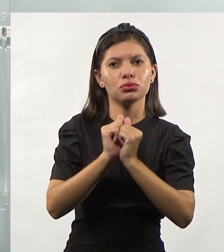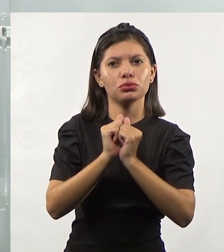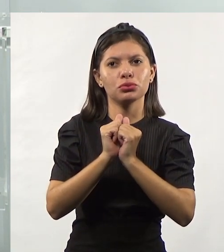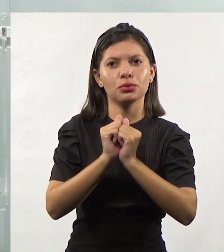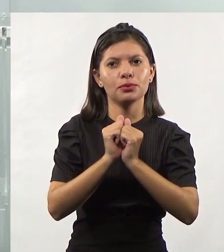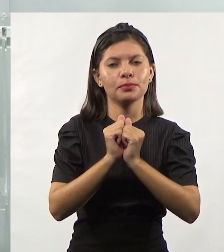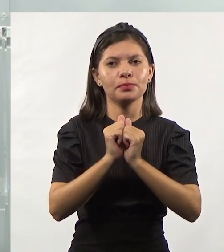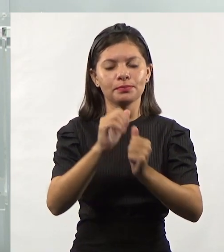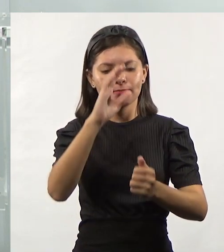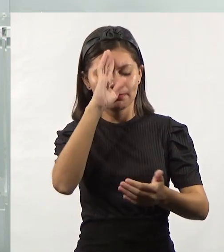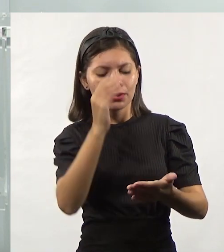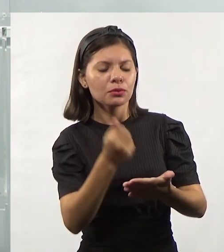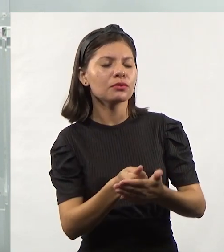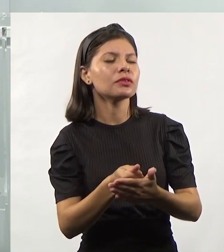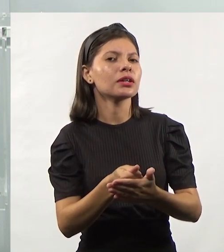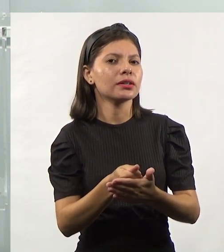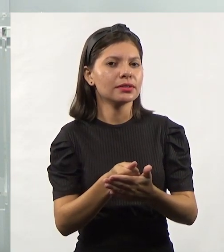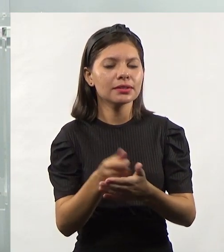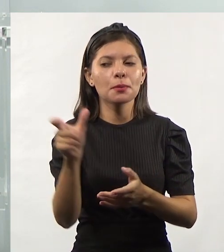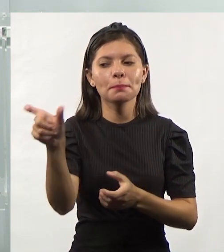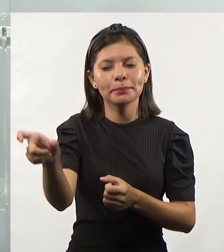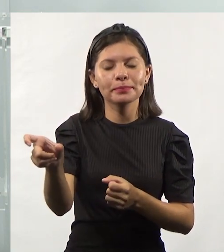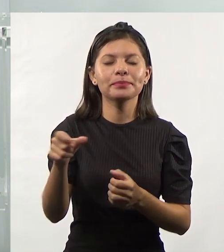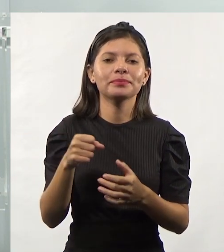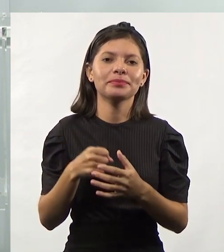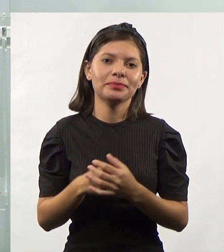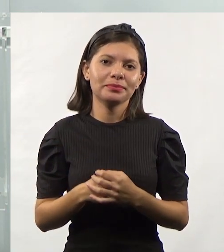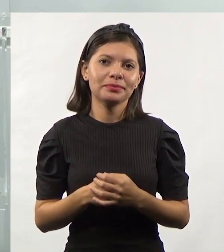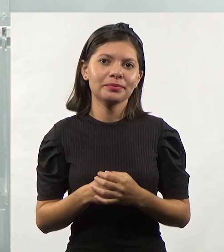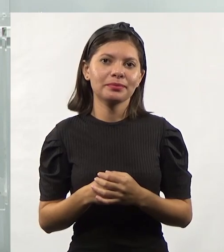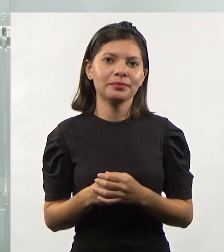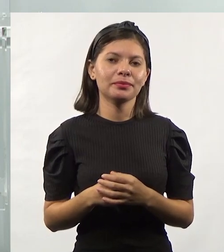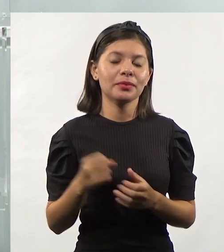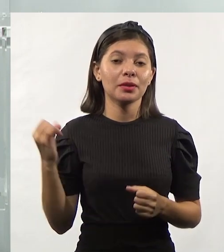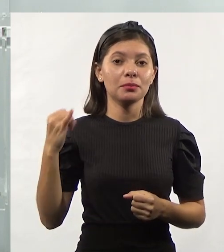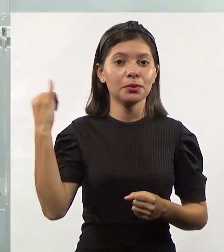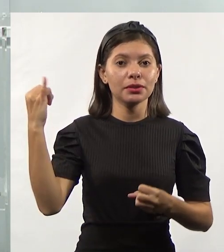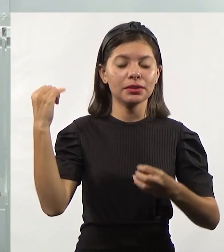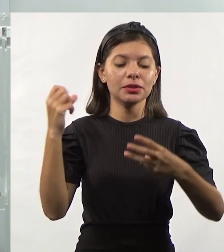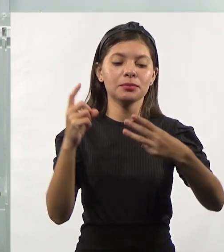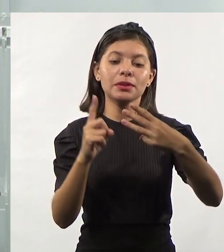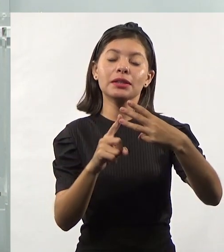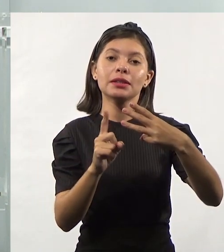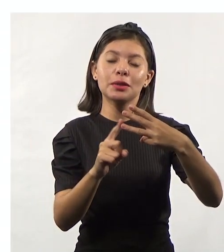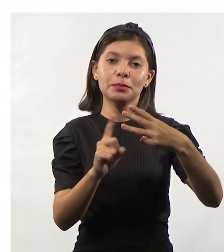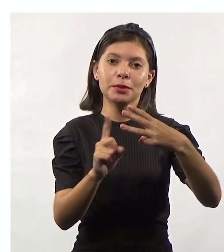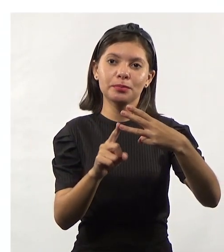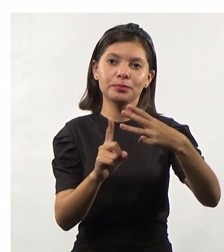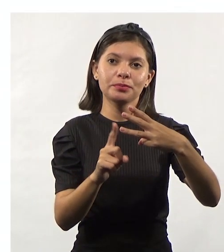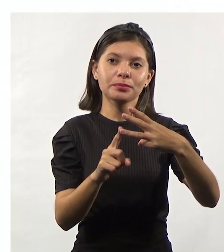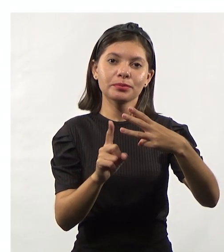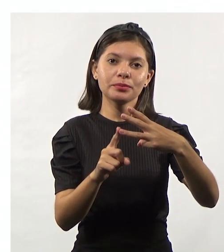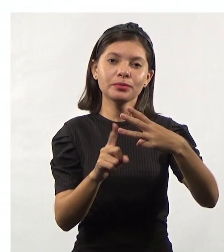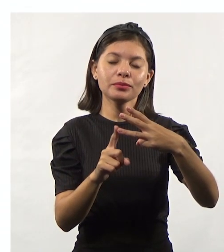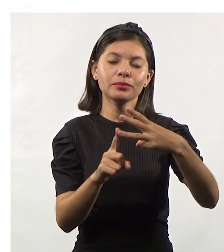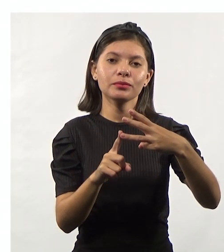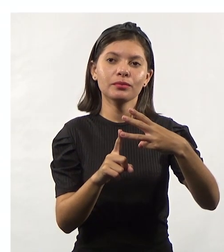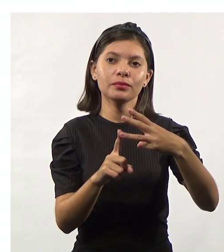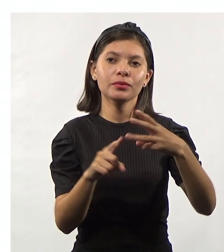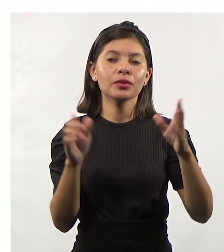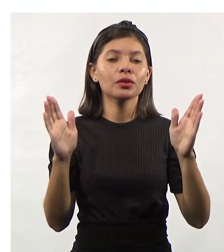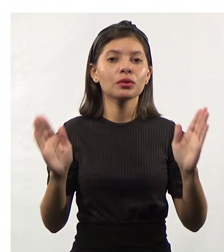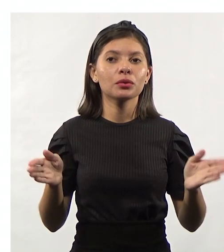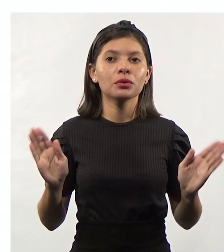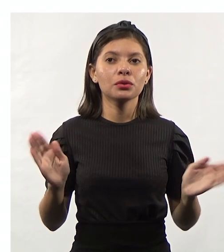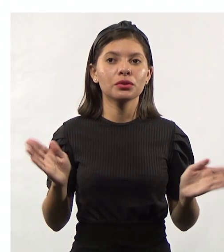dando mais confiança para ela fazer o que ela tem que fazer, né? E temos ainda outras organizações atualmente que